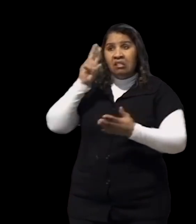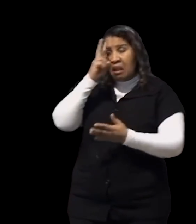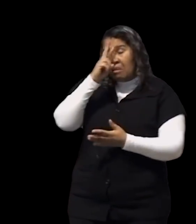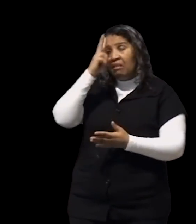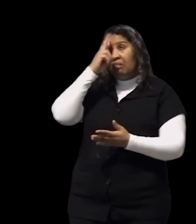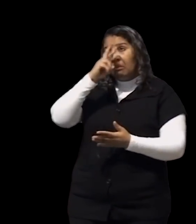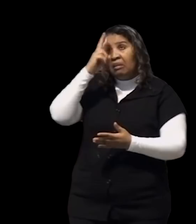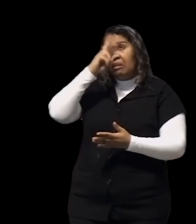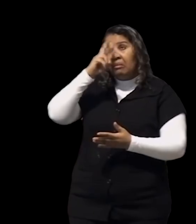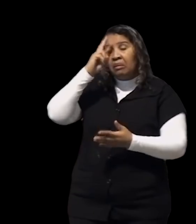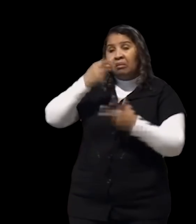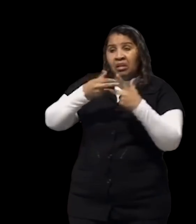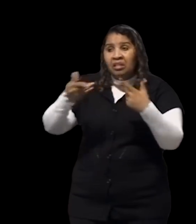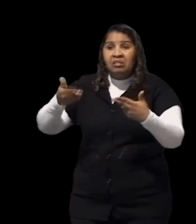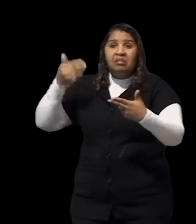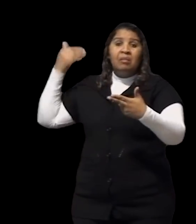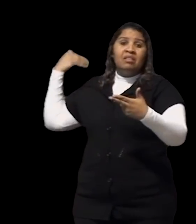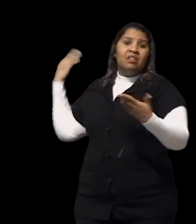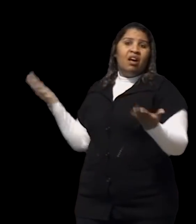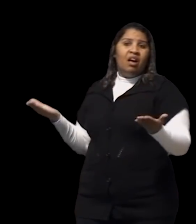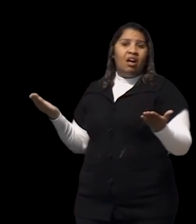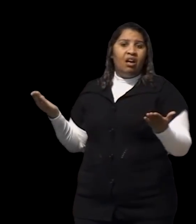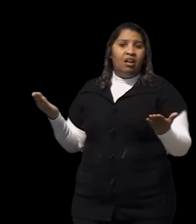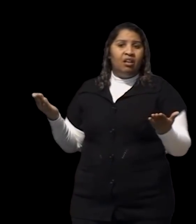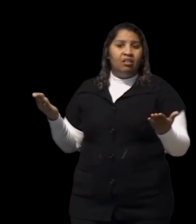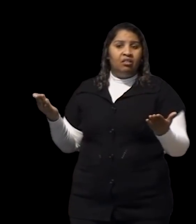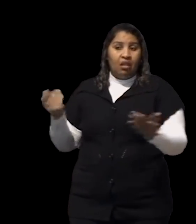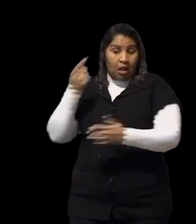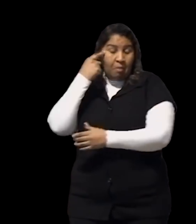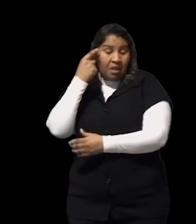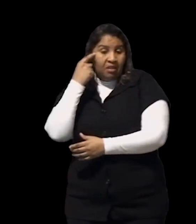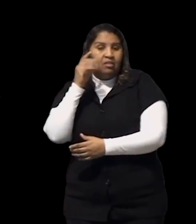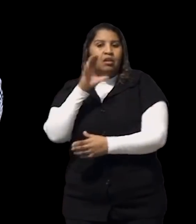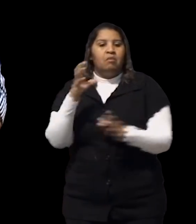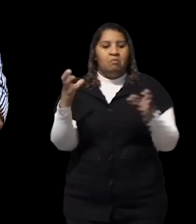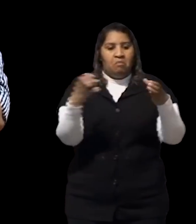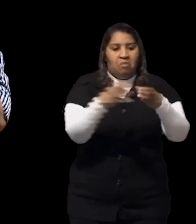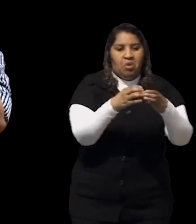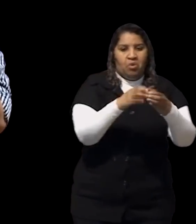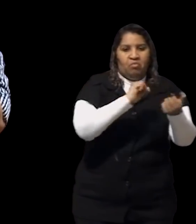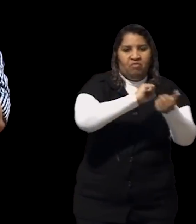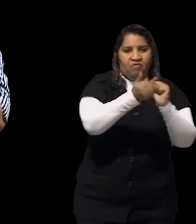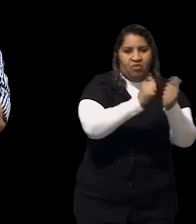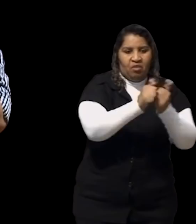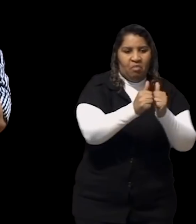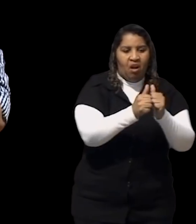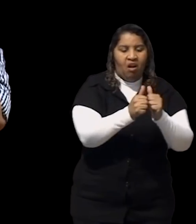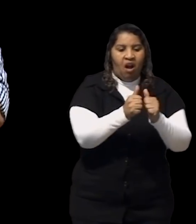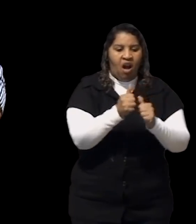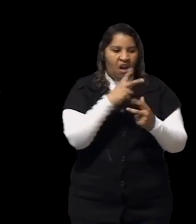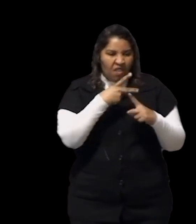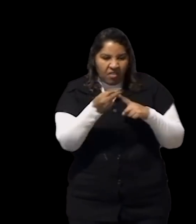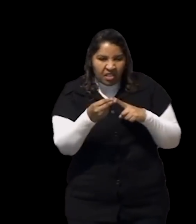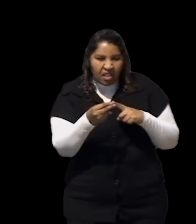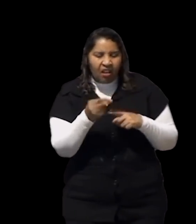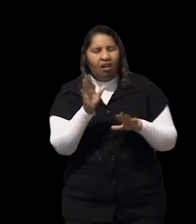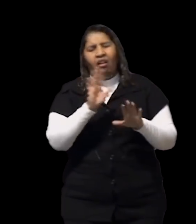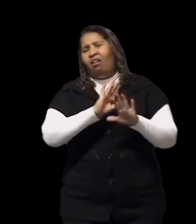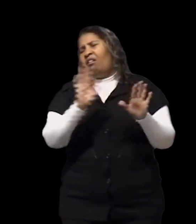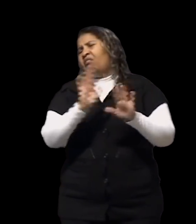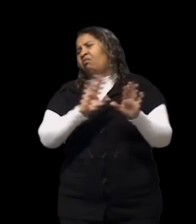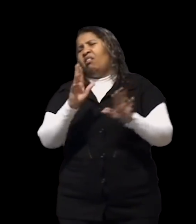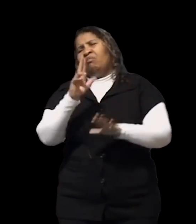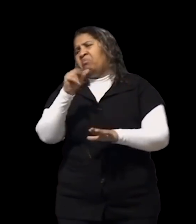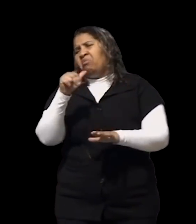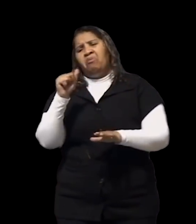derrotas a gente que olha para você não é meu tipo nunca vai ganhar desse aí a gente que quando vem Gigante Golias samba